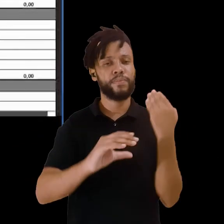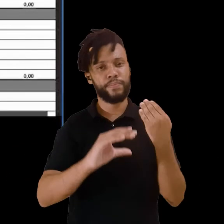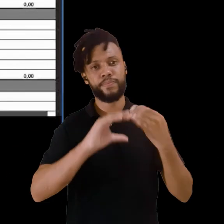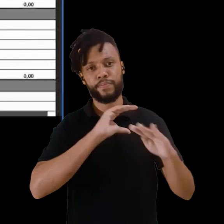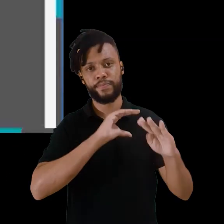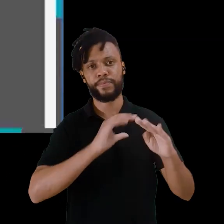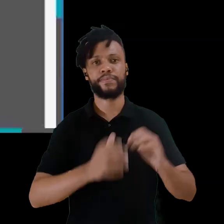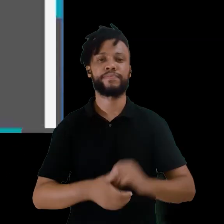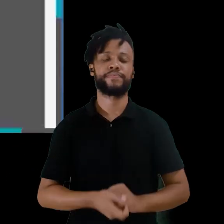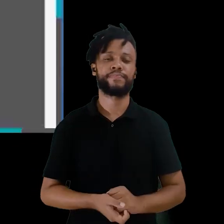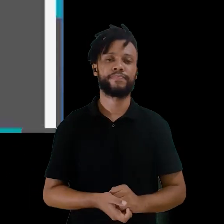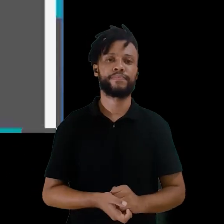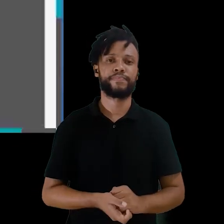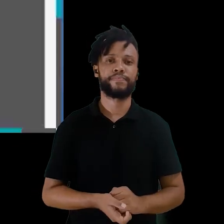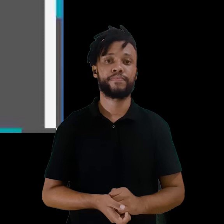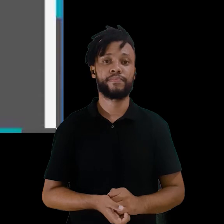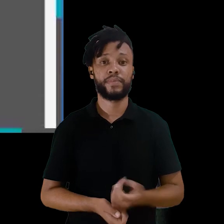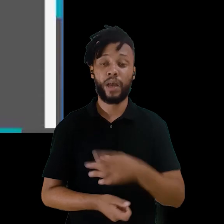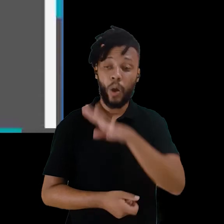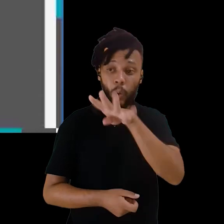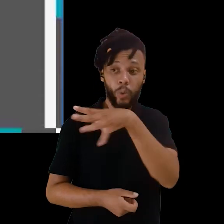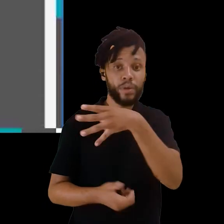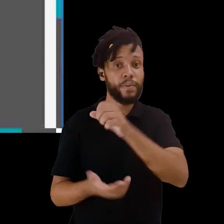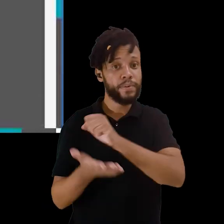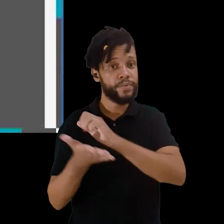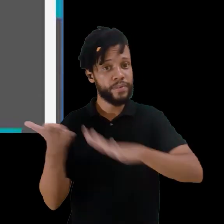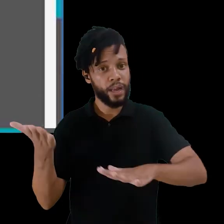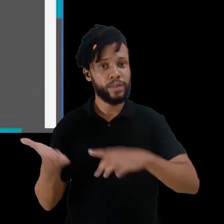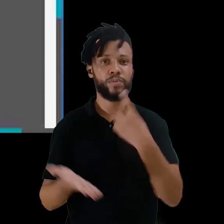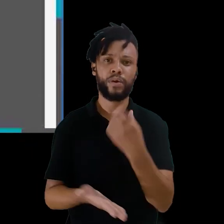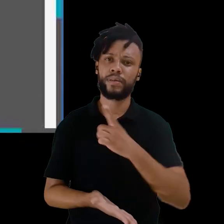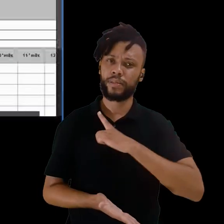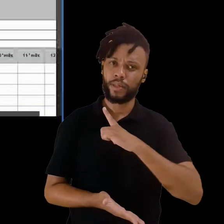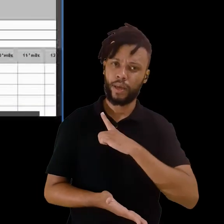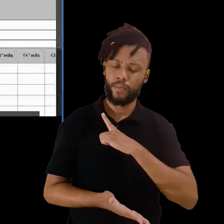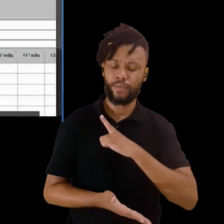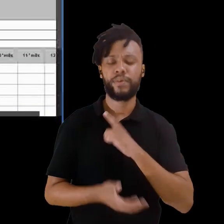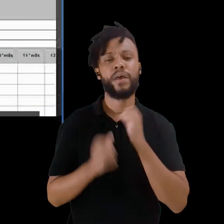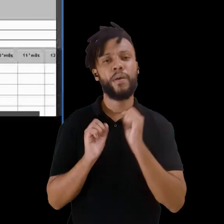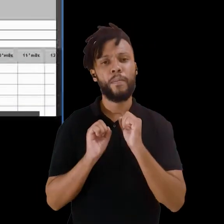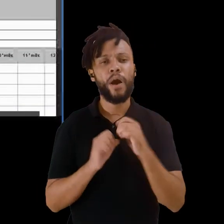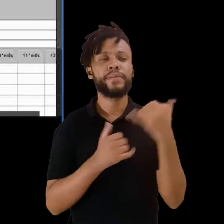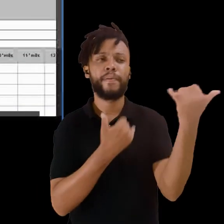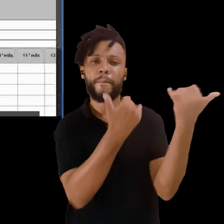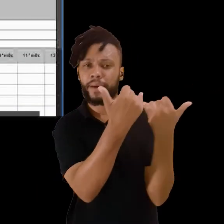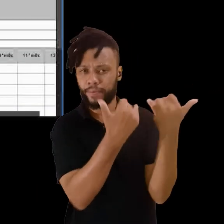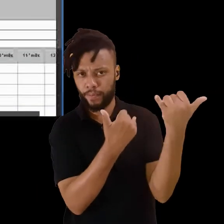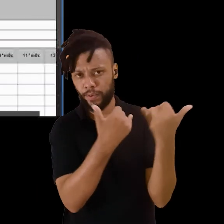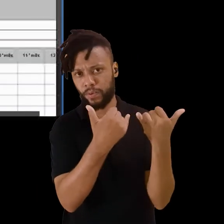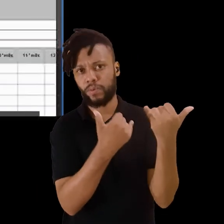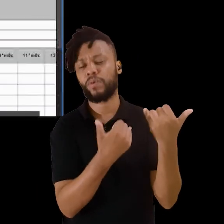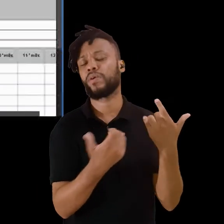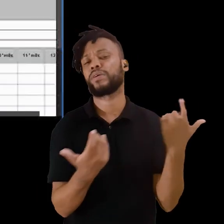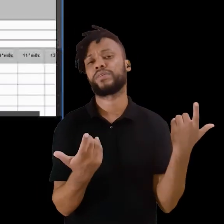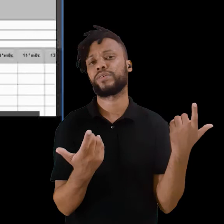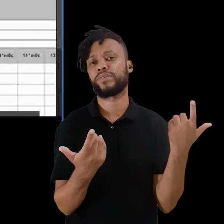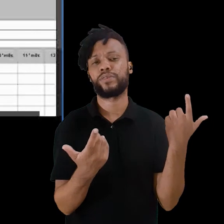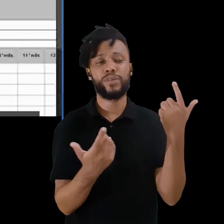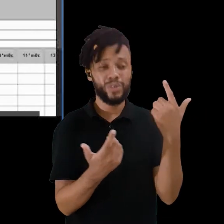envio. Temos o cronograma de atividades, que você pode inclusive pegar as informações do